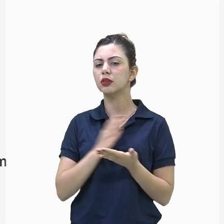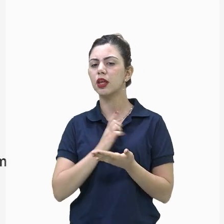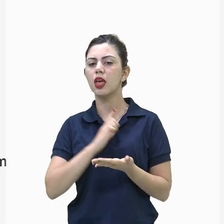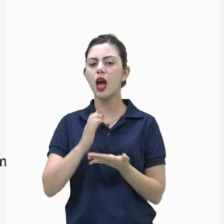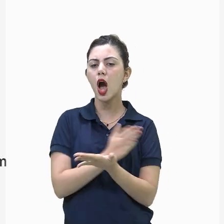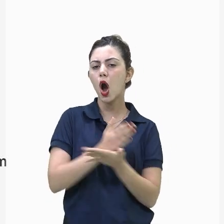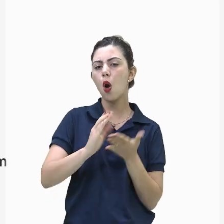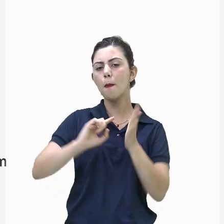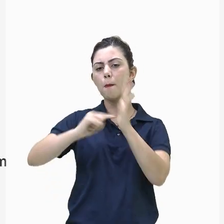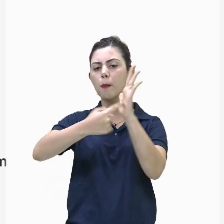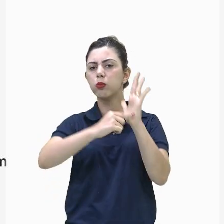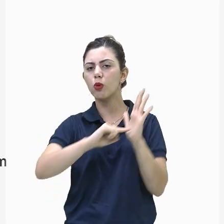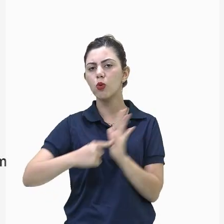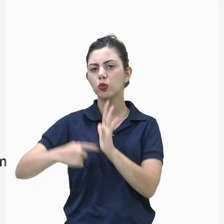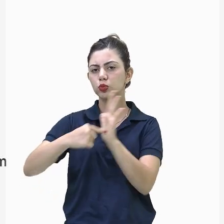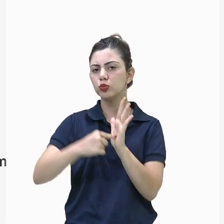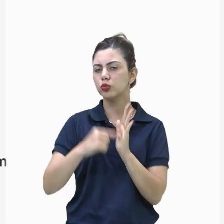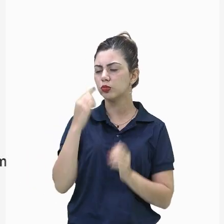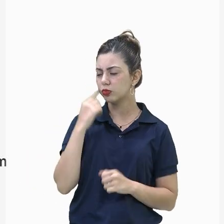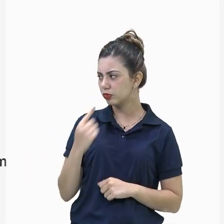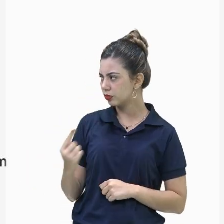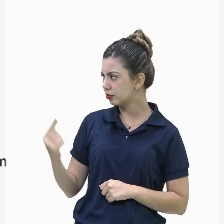nós trabalhamos aqui a sua